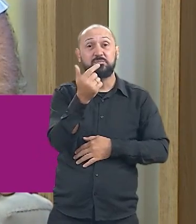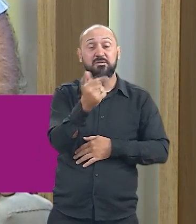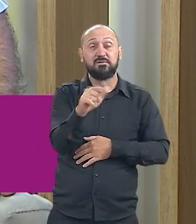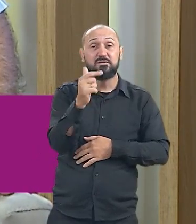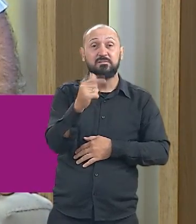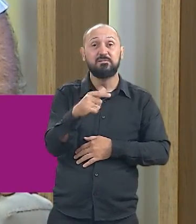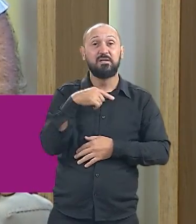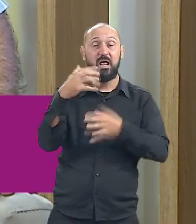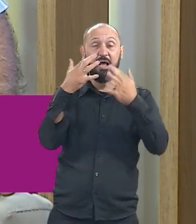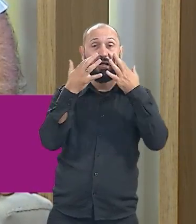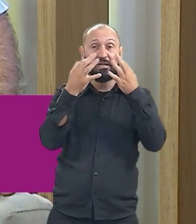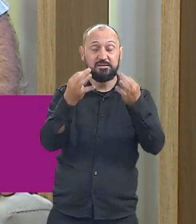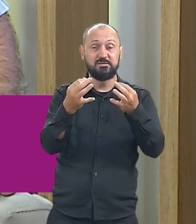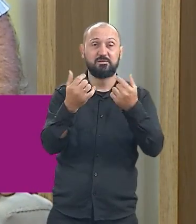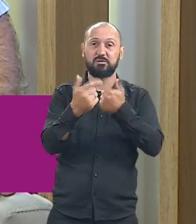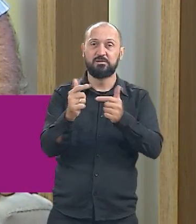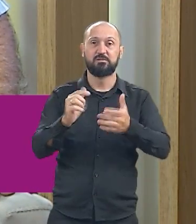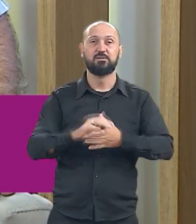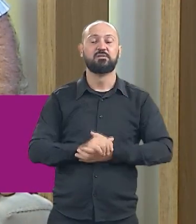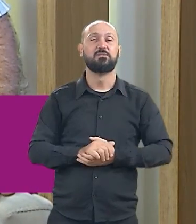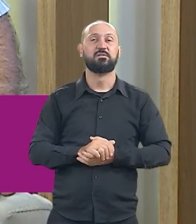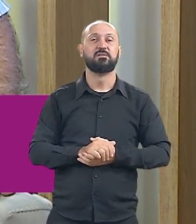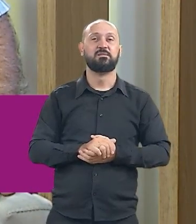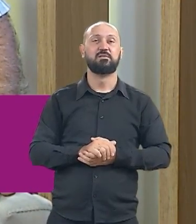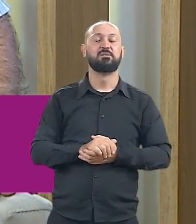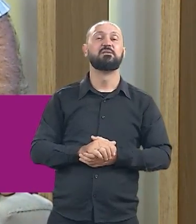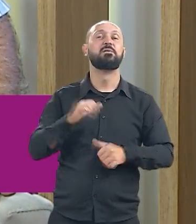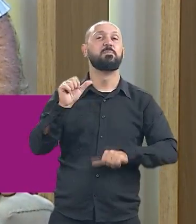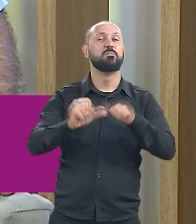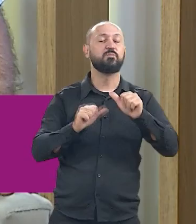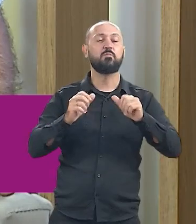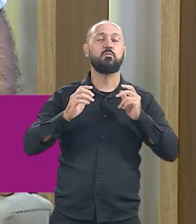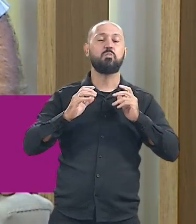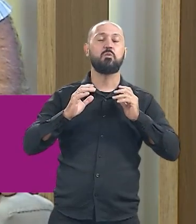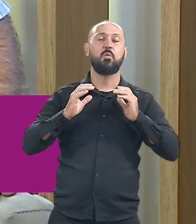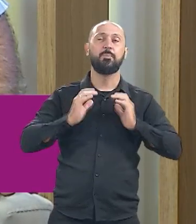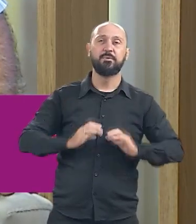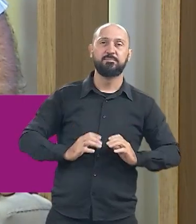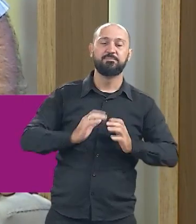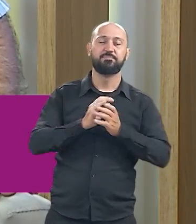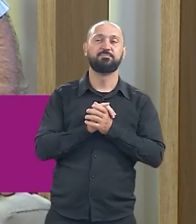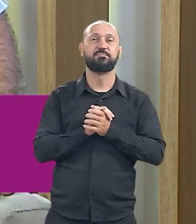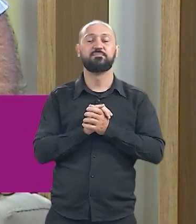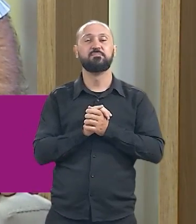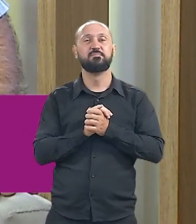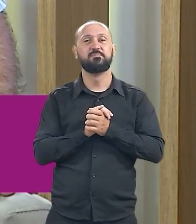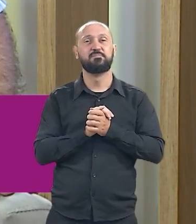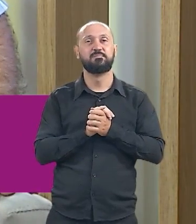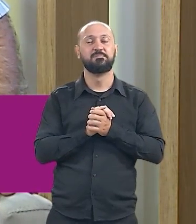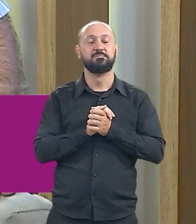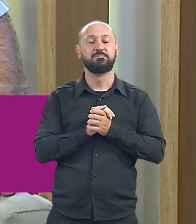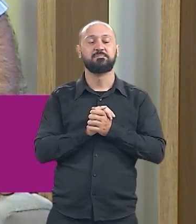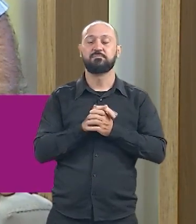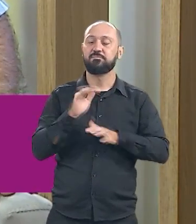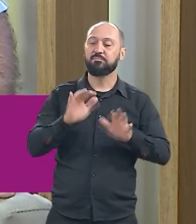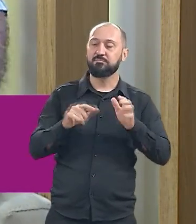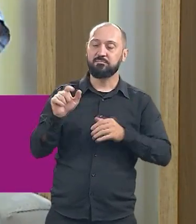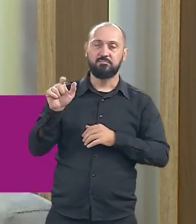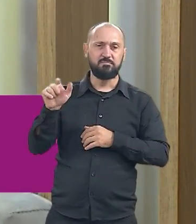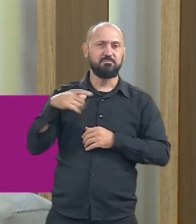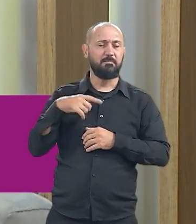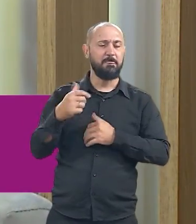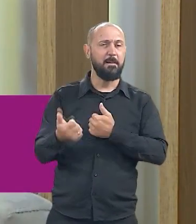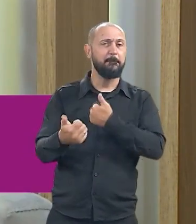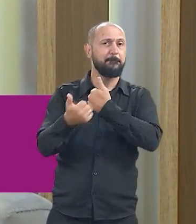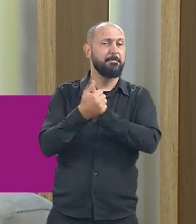né? Às vezes a pessoa mudou de comportamento, né? Às vezes, né? Principalmente aqueles próximos a nós, né? E